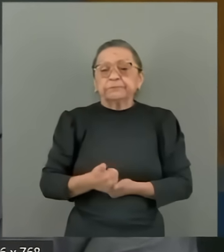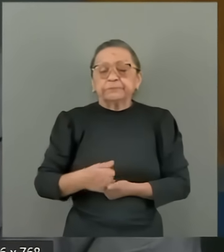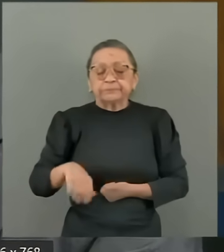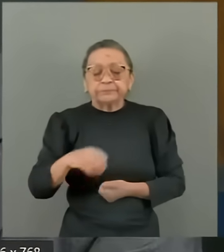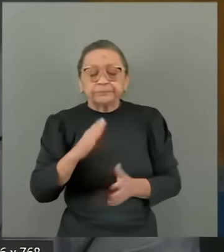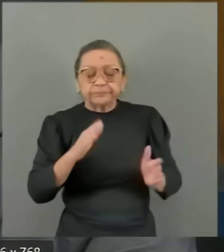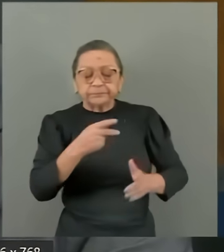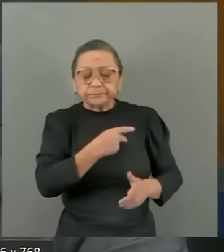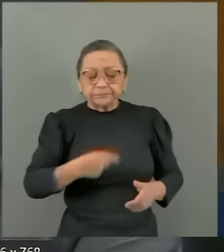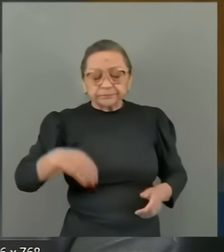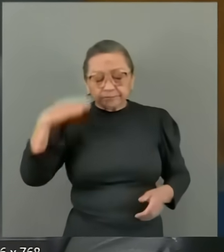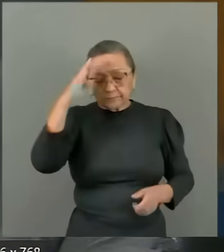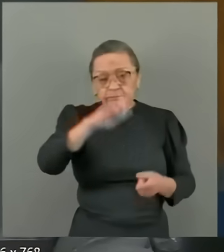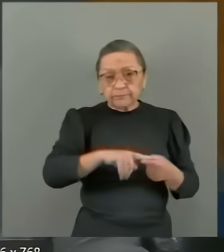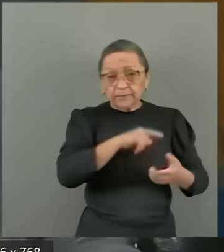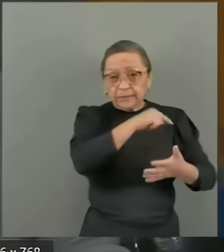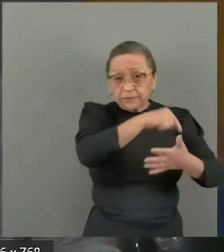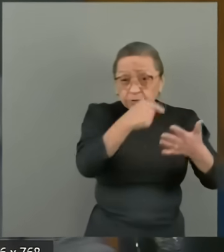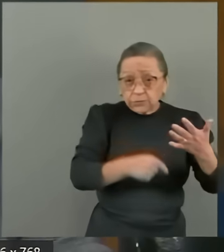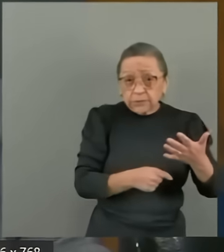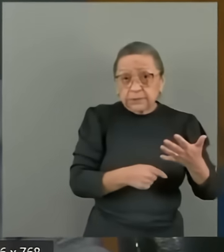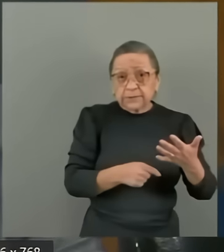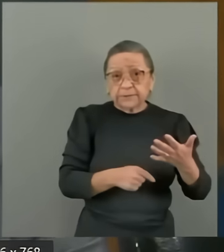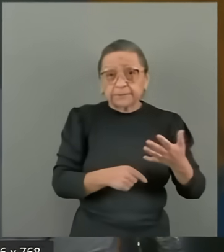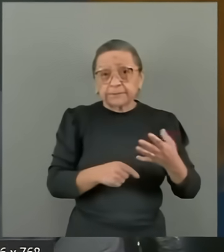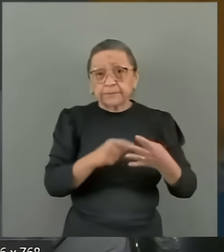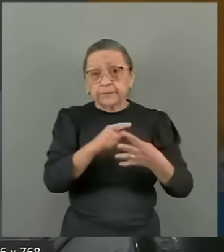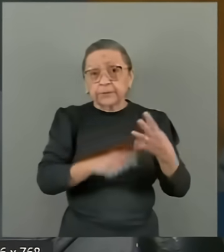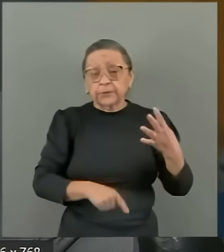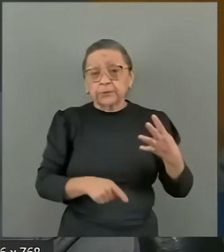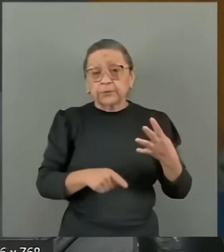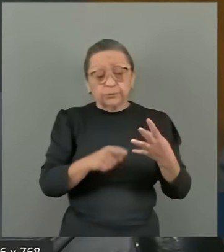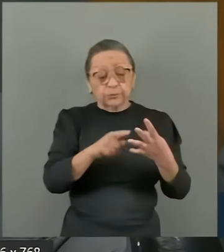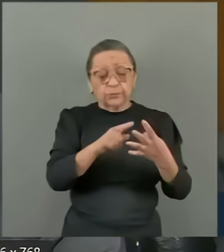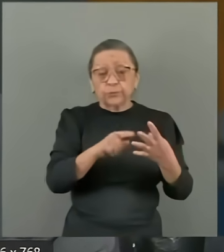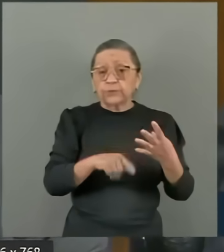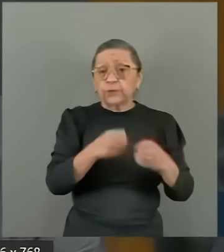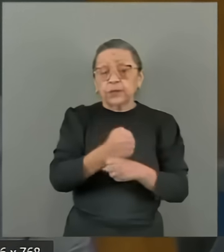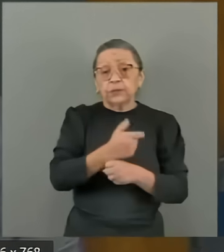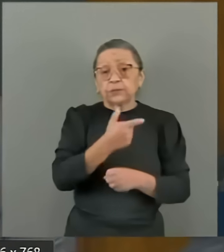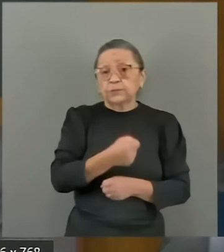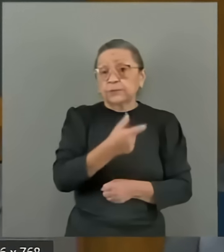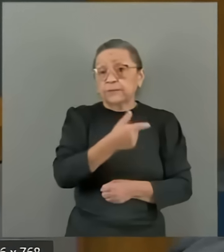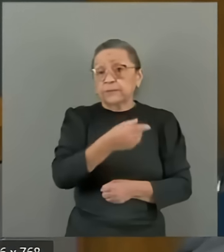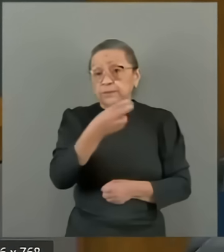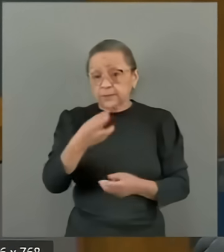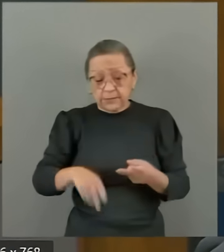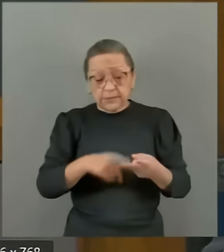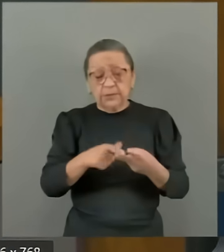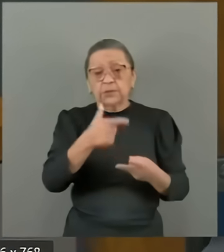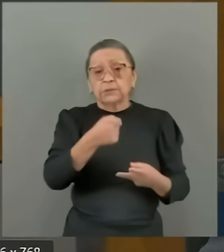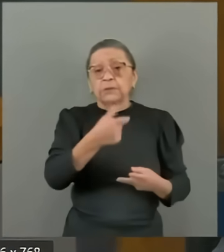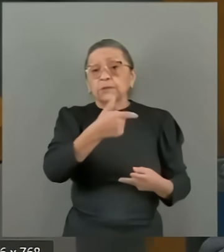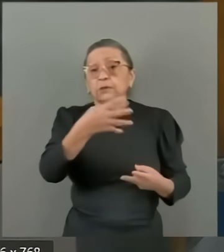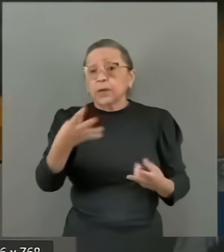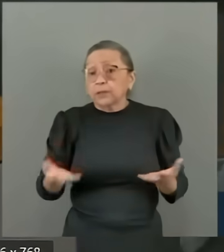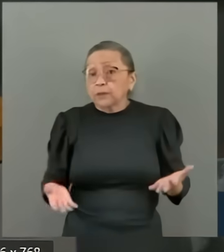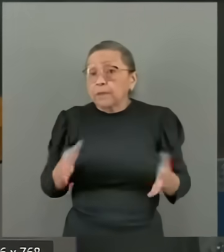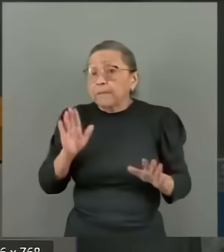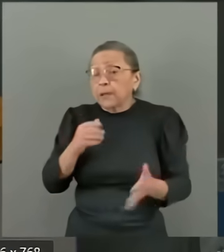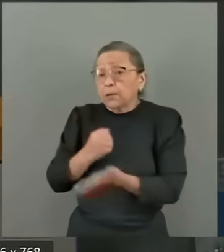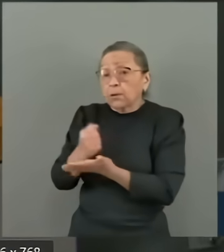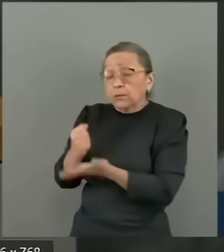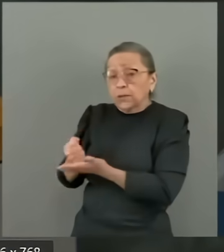a Masterprev e a ASAP foram em 23 e 24. Agora, o fato dos ACTs terem